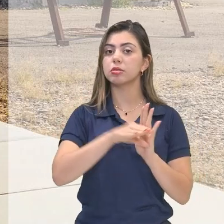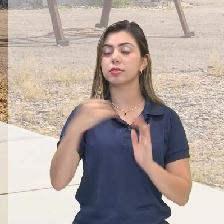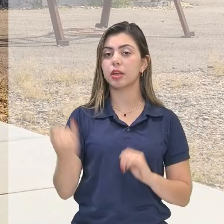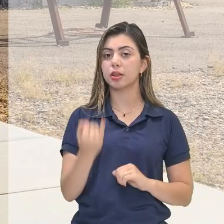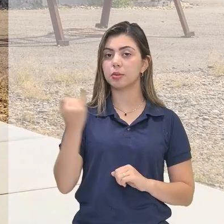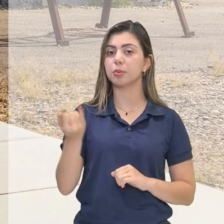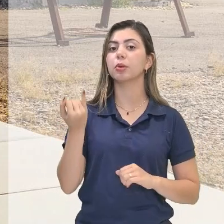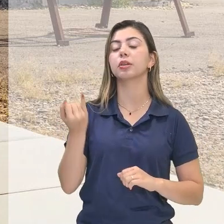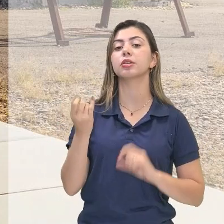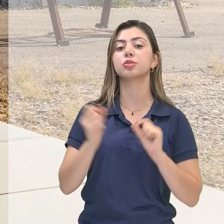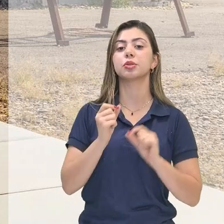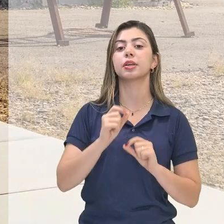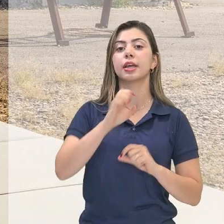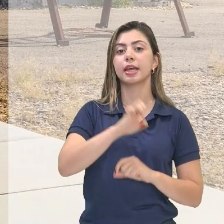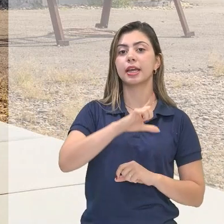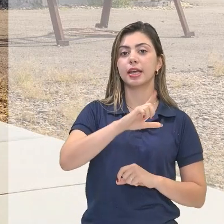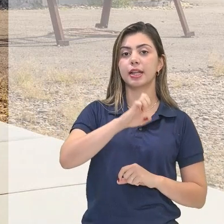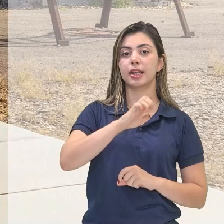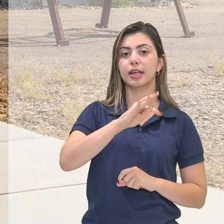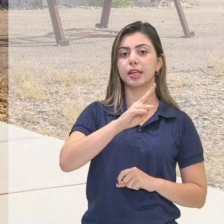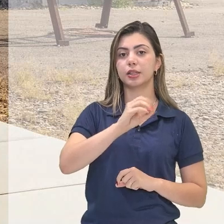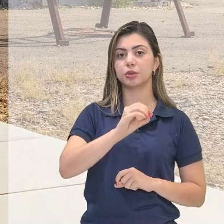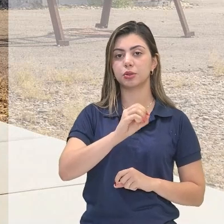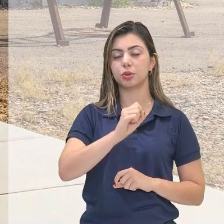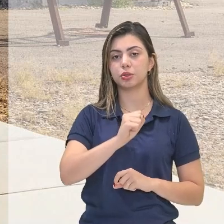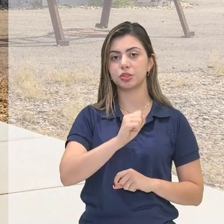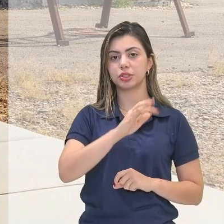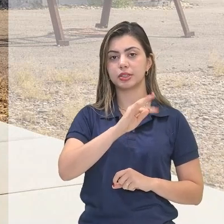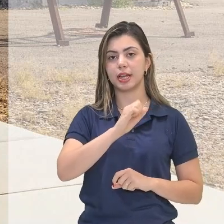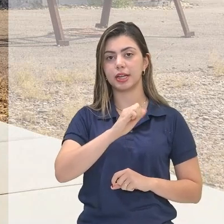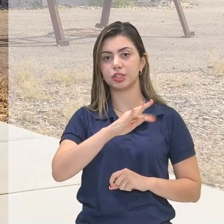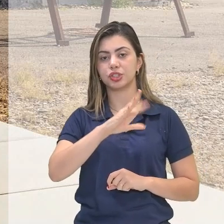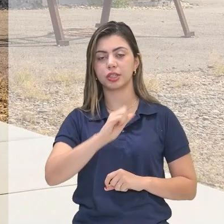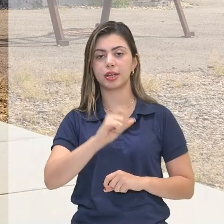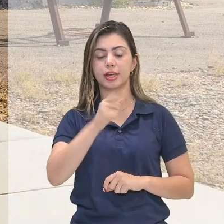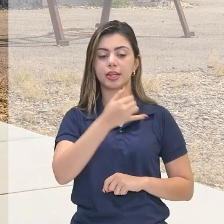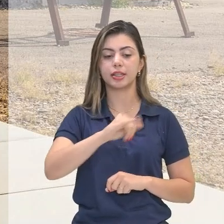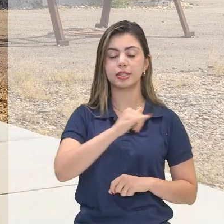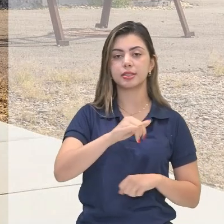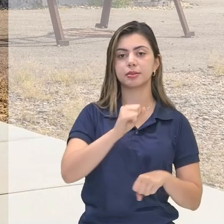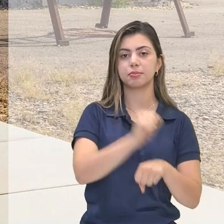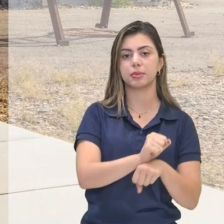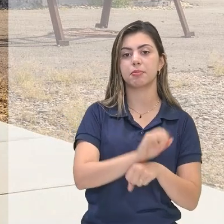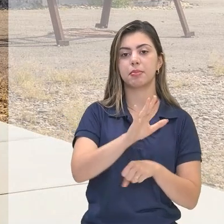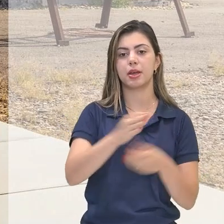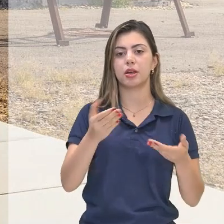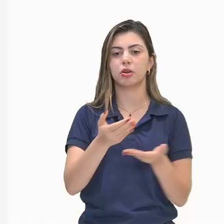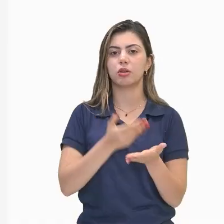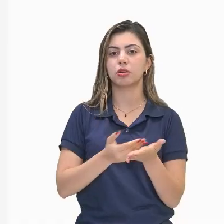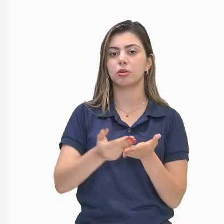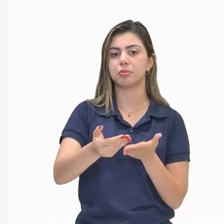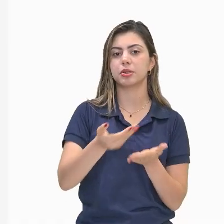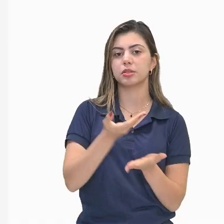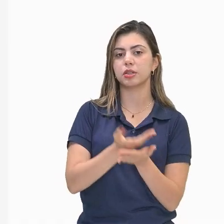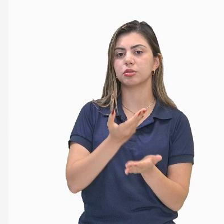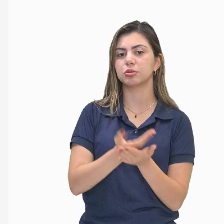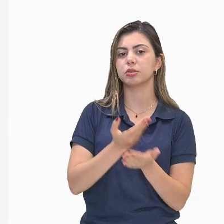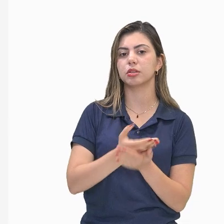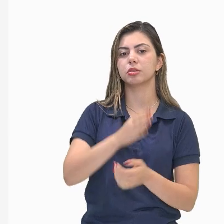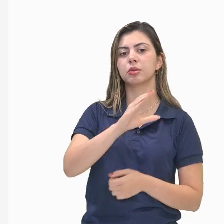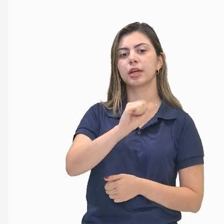da eletrostática, nós vamos iniciar falando do capacitor. Então,